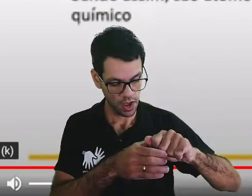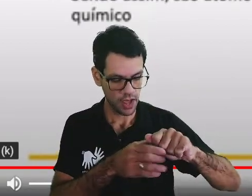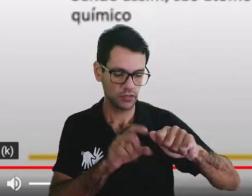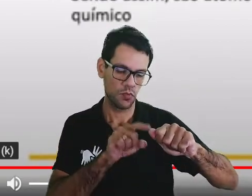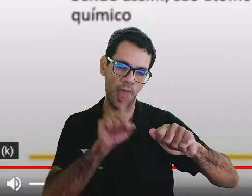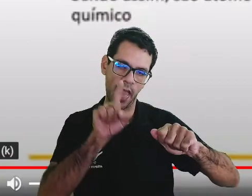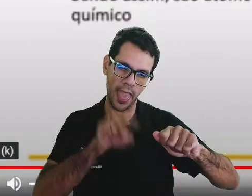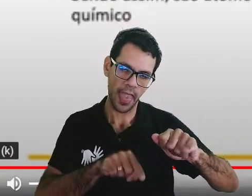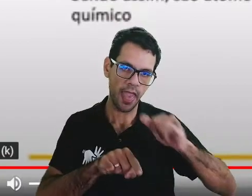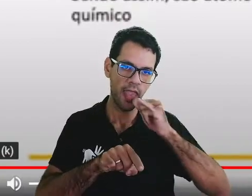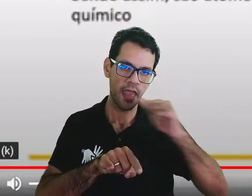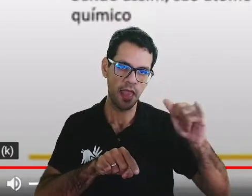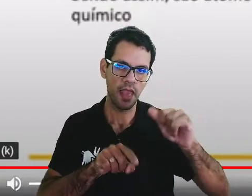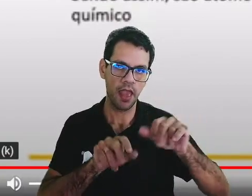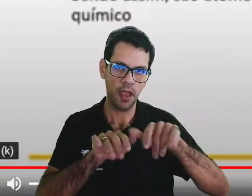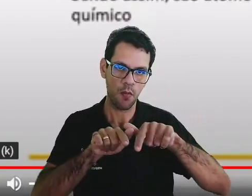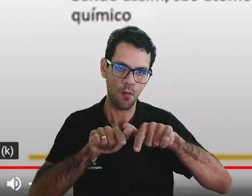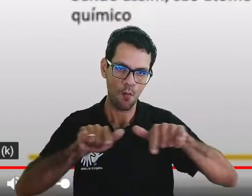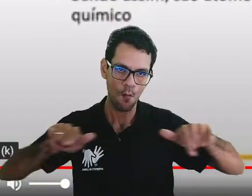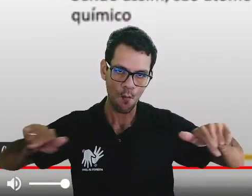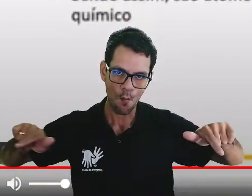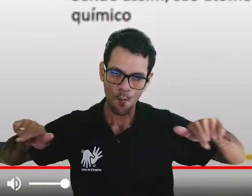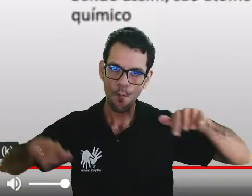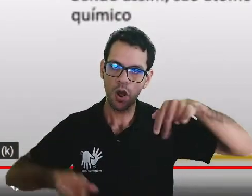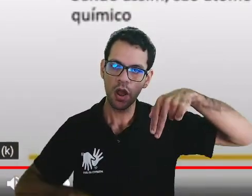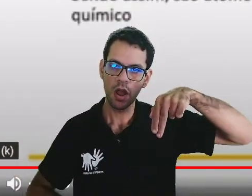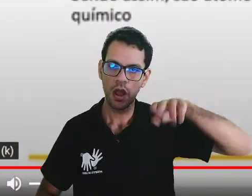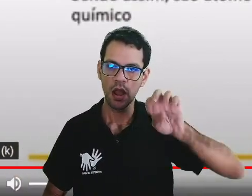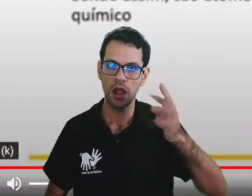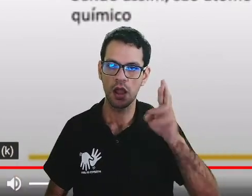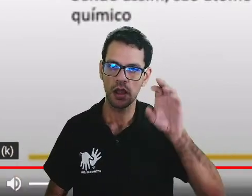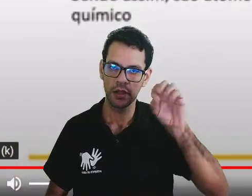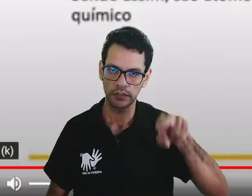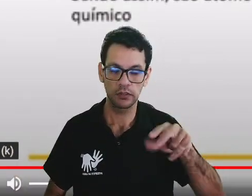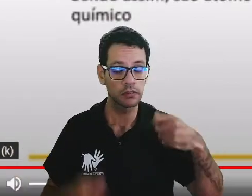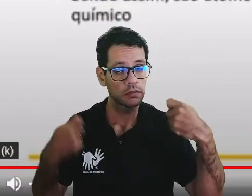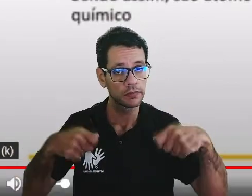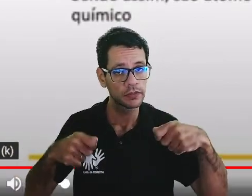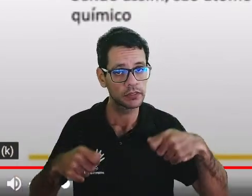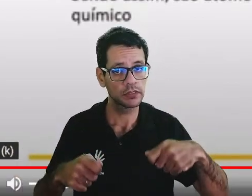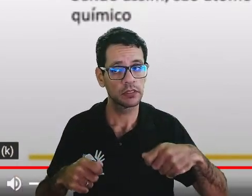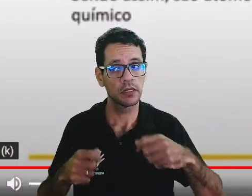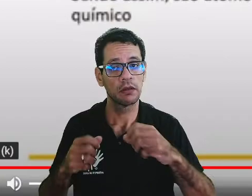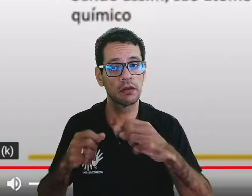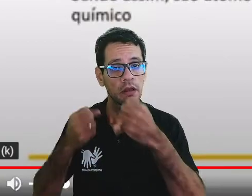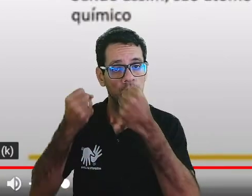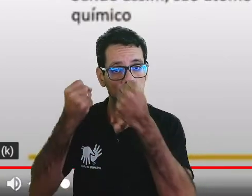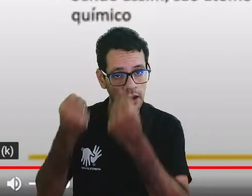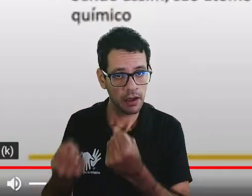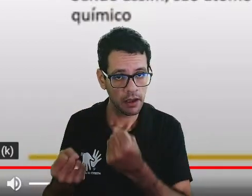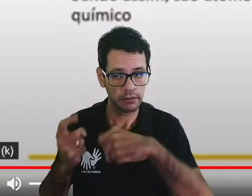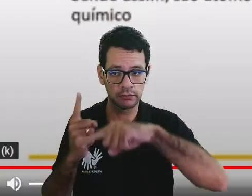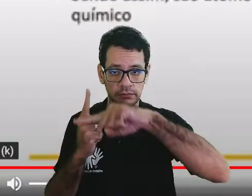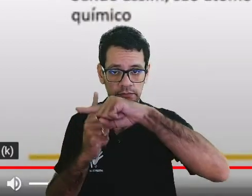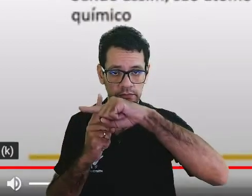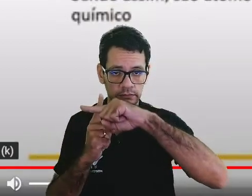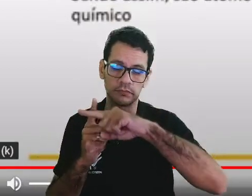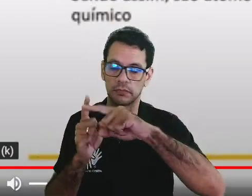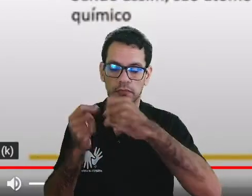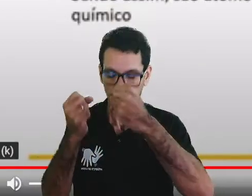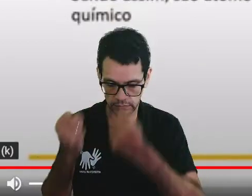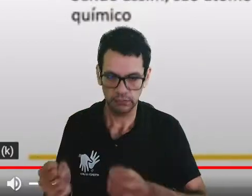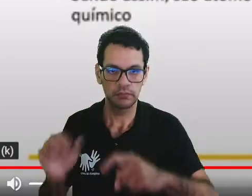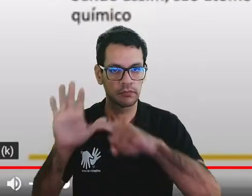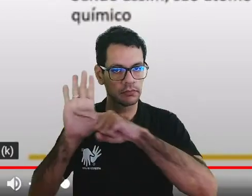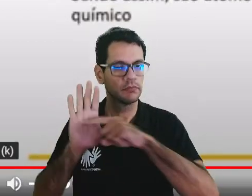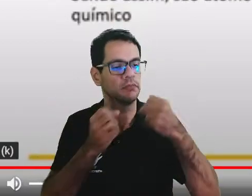neutro, então o número de cargas positivas tem que ser igual ao número de cargas negativas, para ele ser neutro. Então, podem ver, ó, aqui a gente tem um próton,